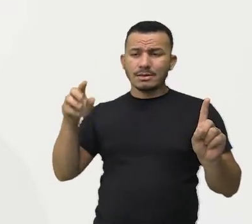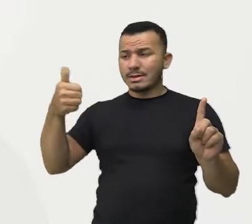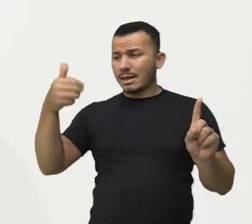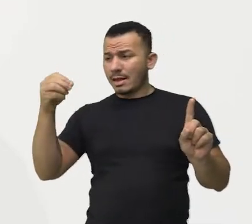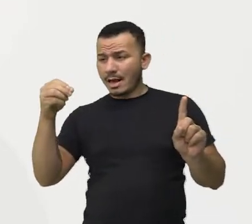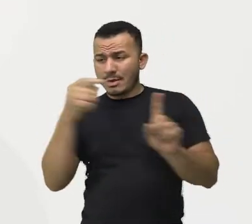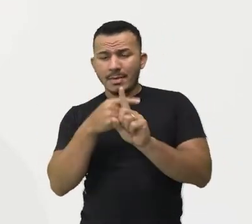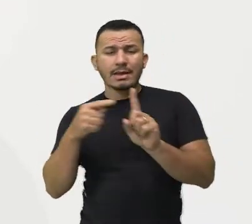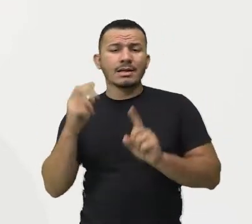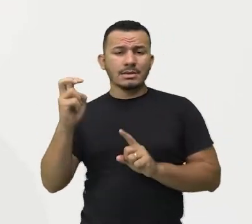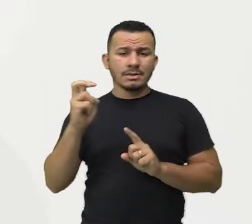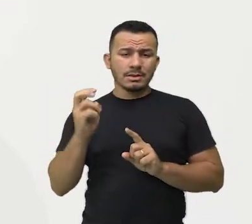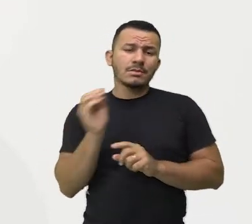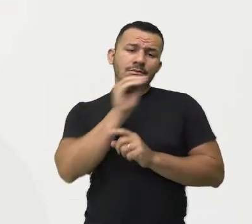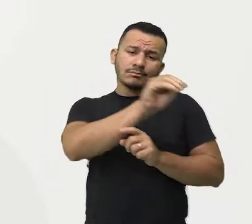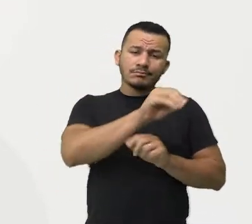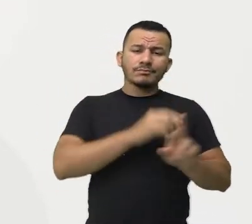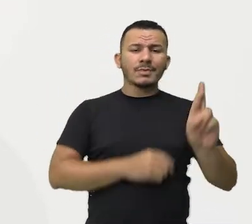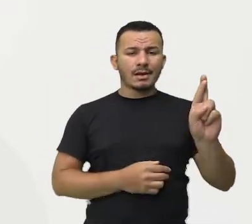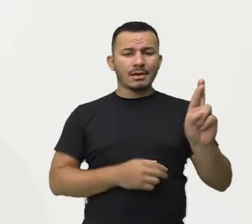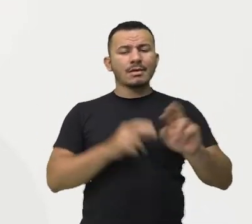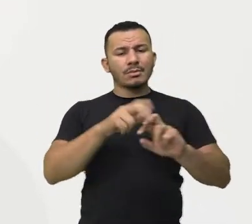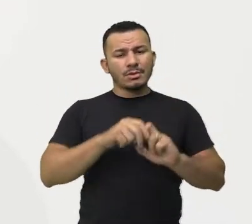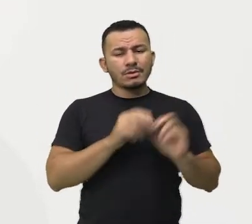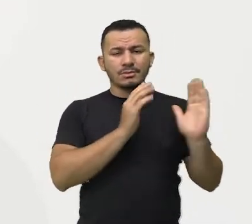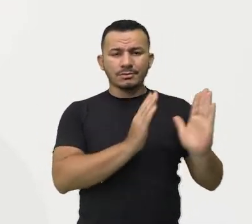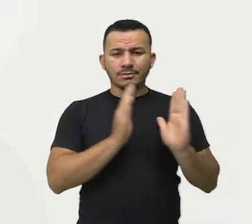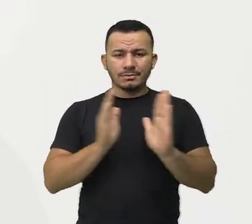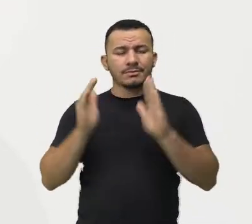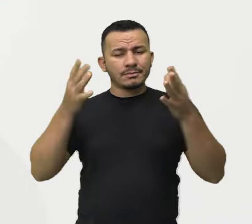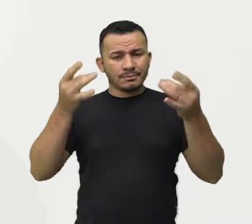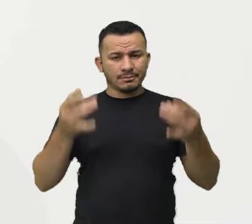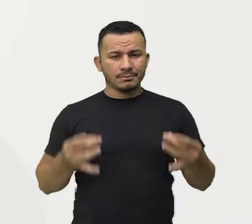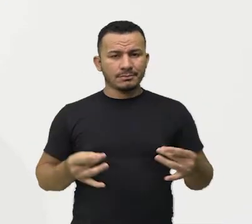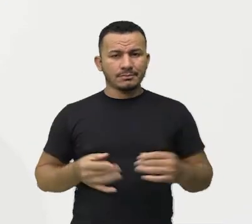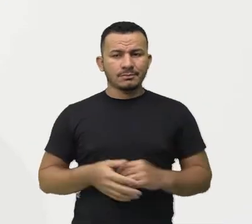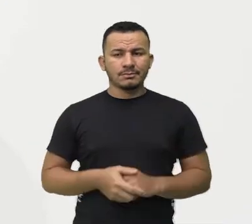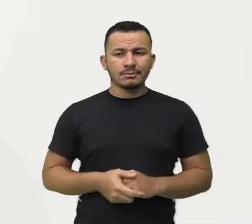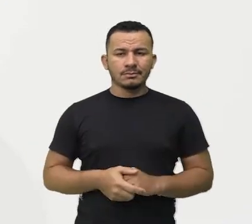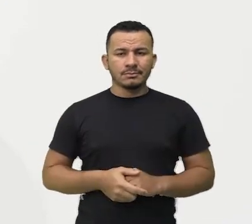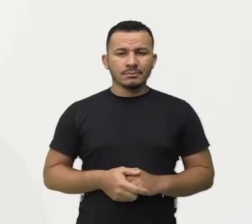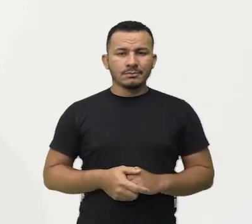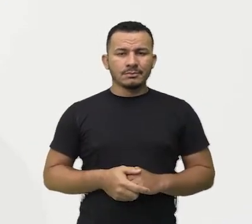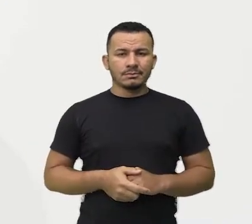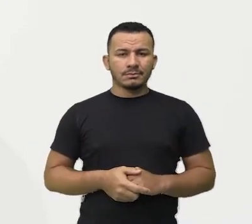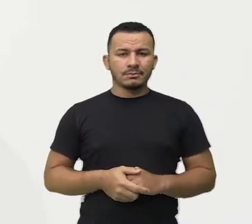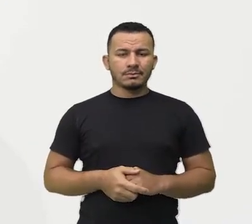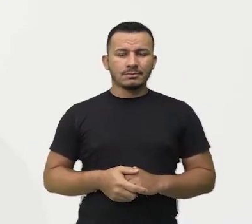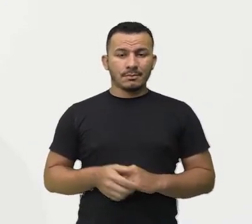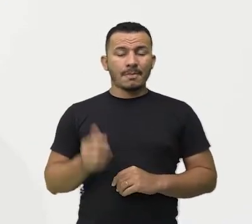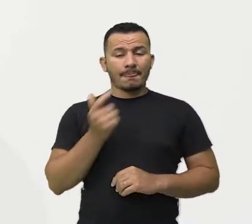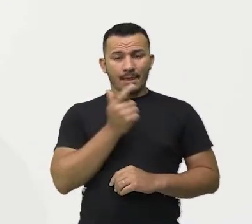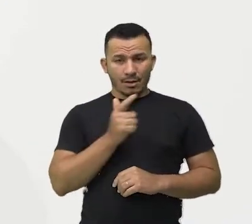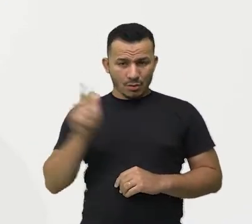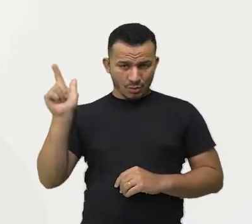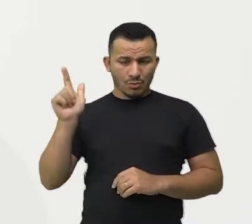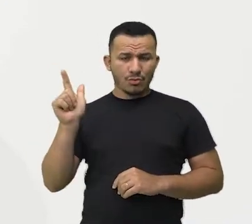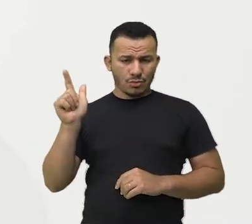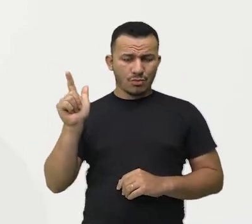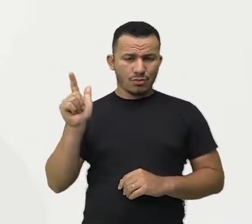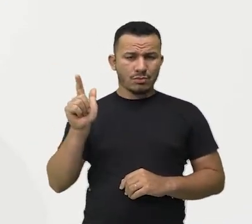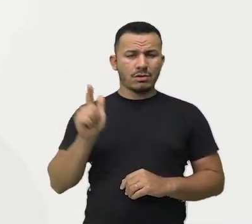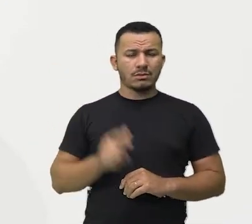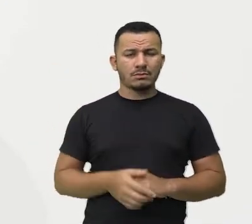a metade do diâmetro, tá legal? Então por isso que o professor está enfatizando aqui para você. Outra coisa importante,